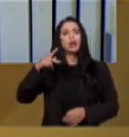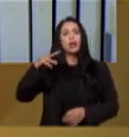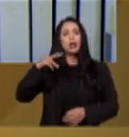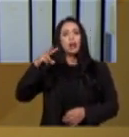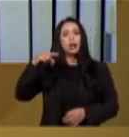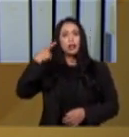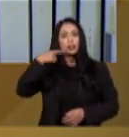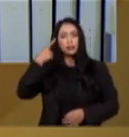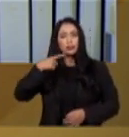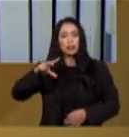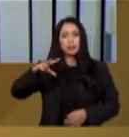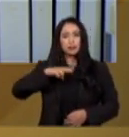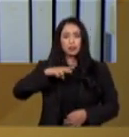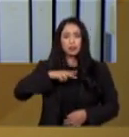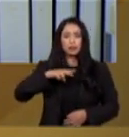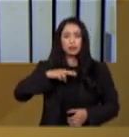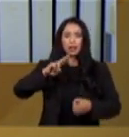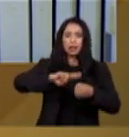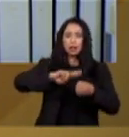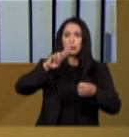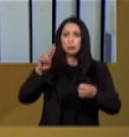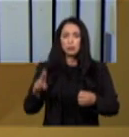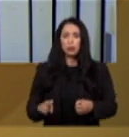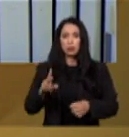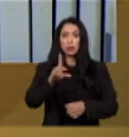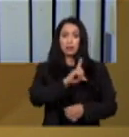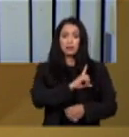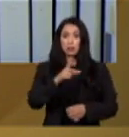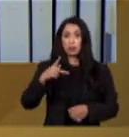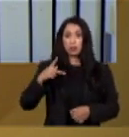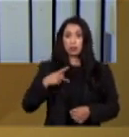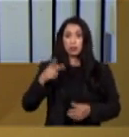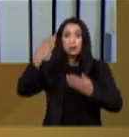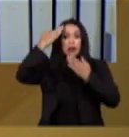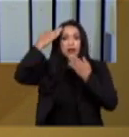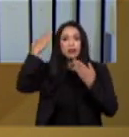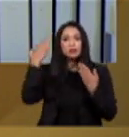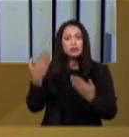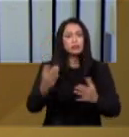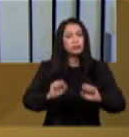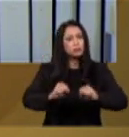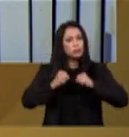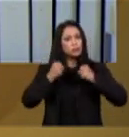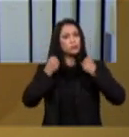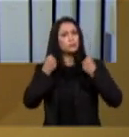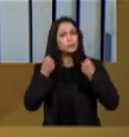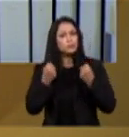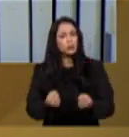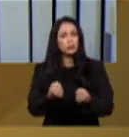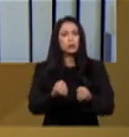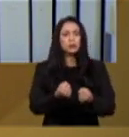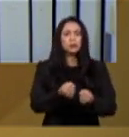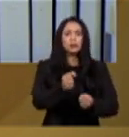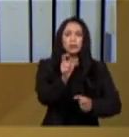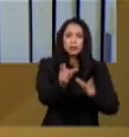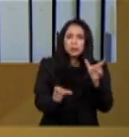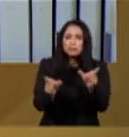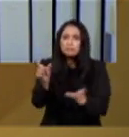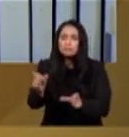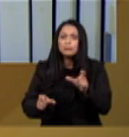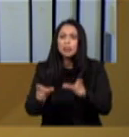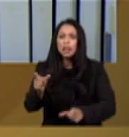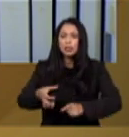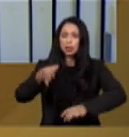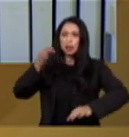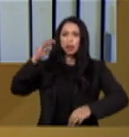a advocacia pública e a defensoria pública. Agradeço o grande esforço de cada um dos magistrados,